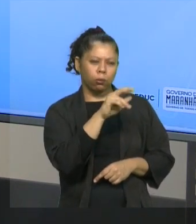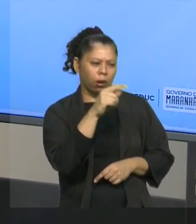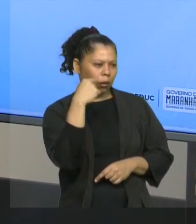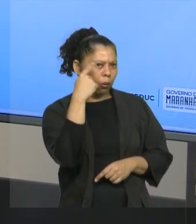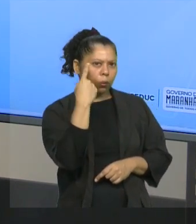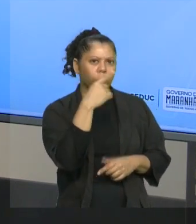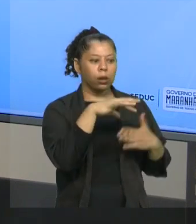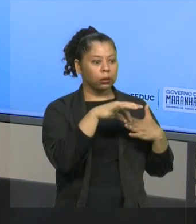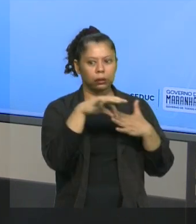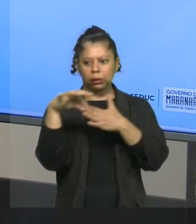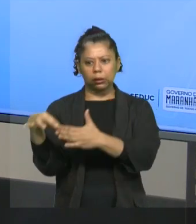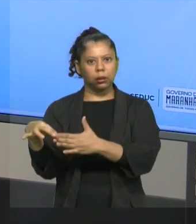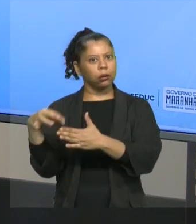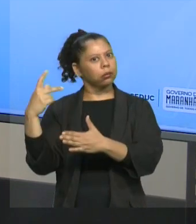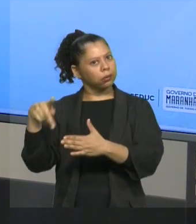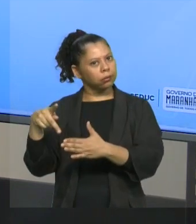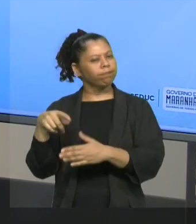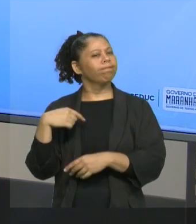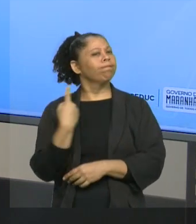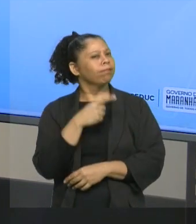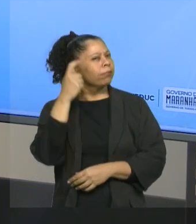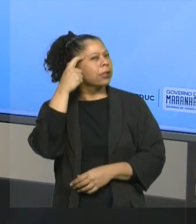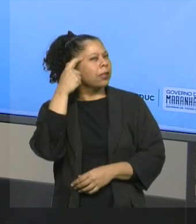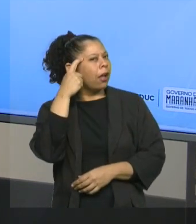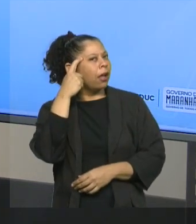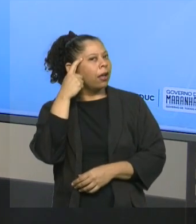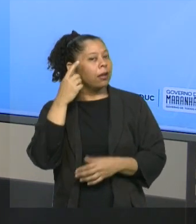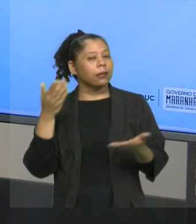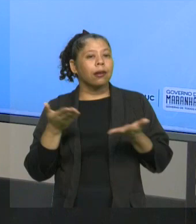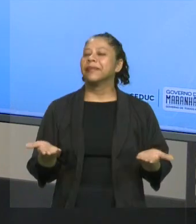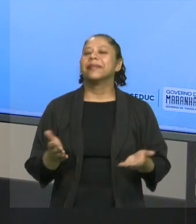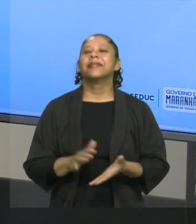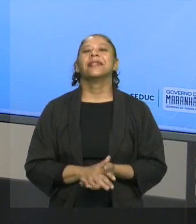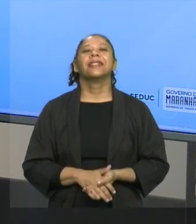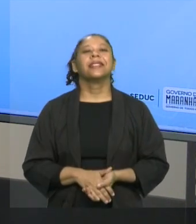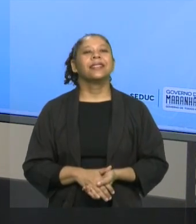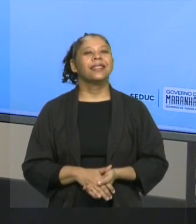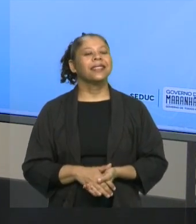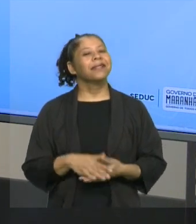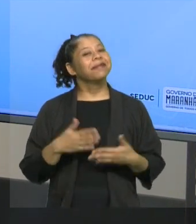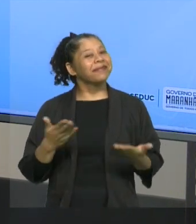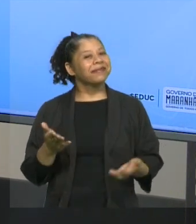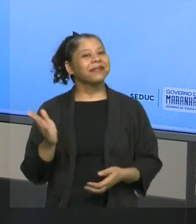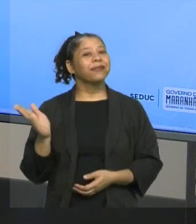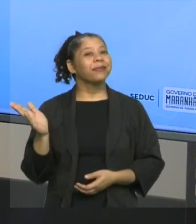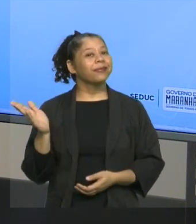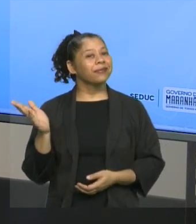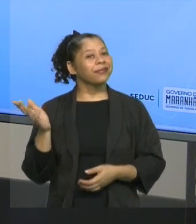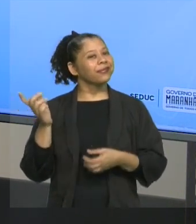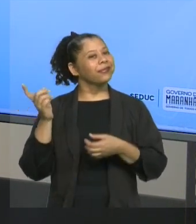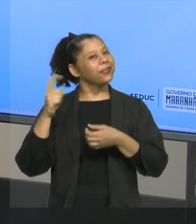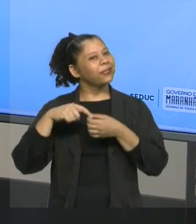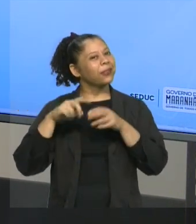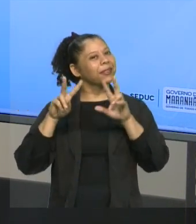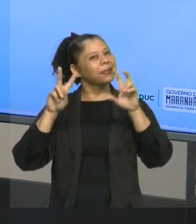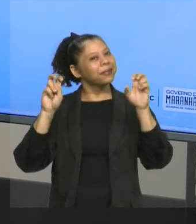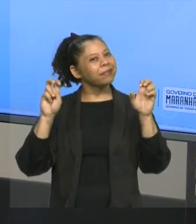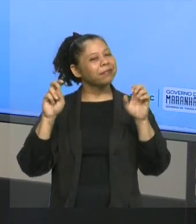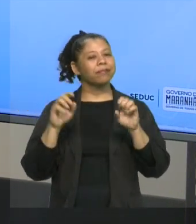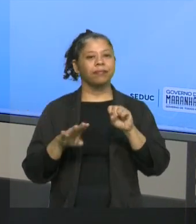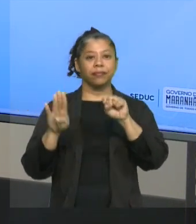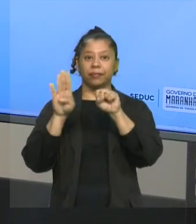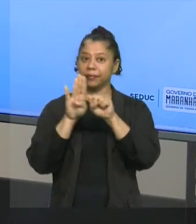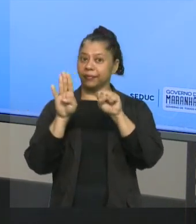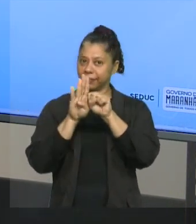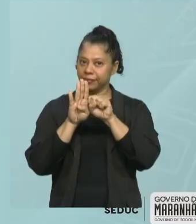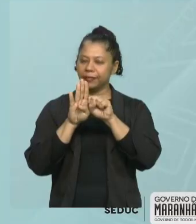nisso. E vamos entrar no nosso assunto, substantivos. Então vamos ao assunto, substantivos. São